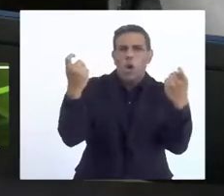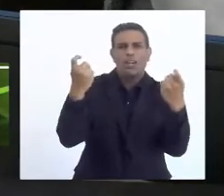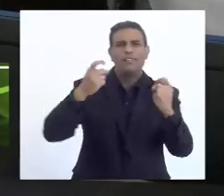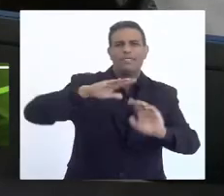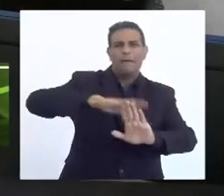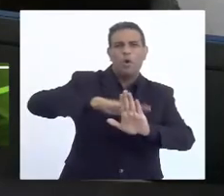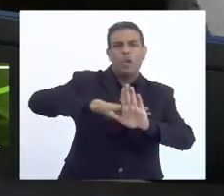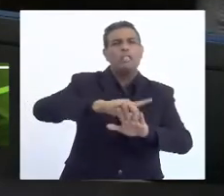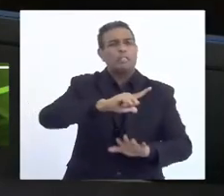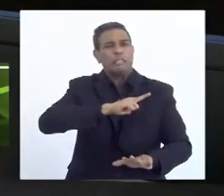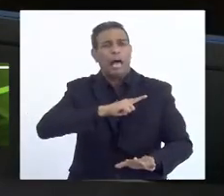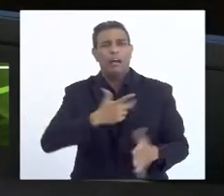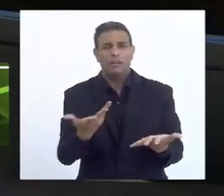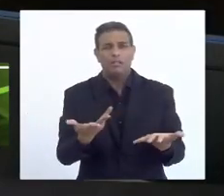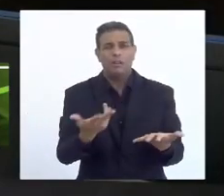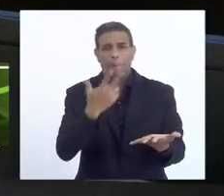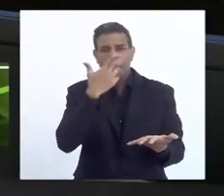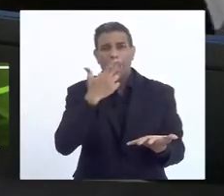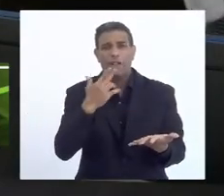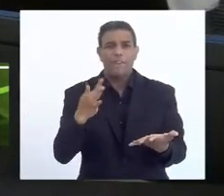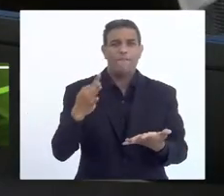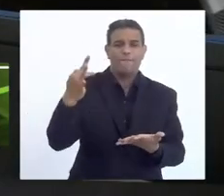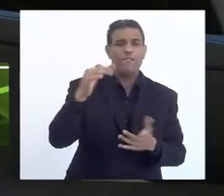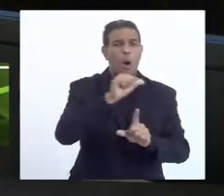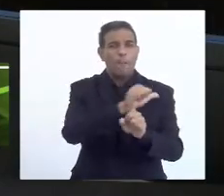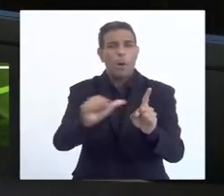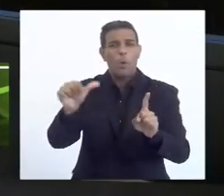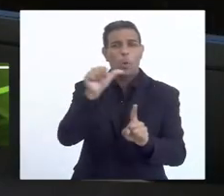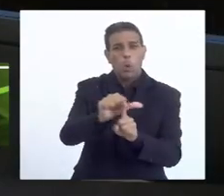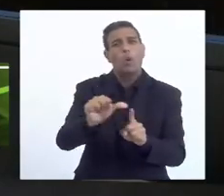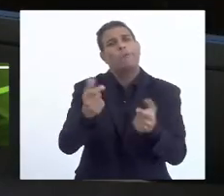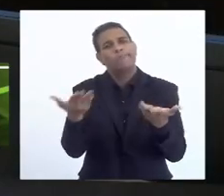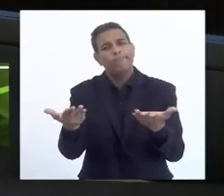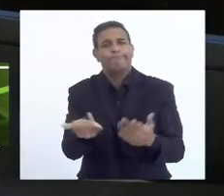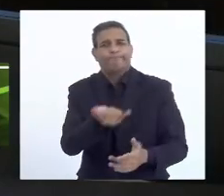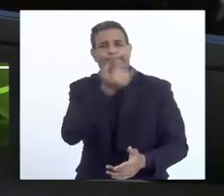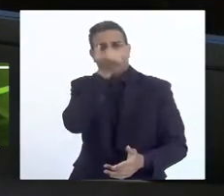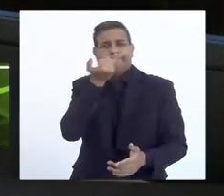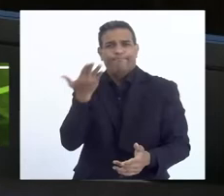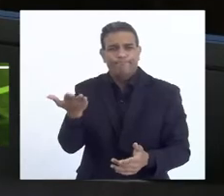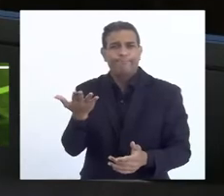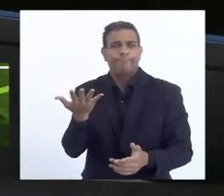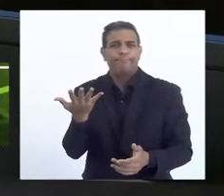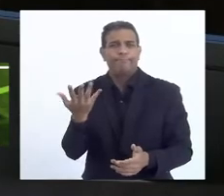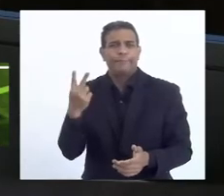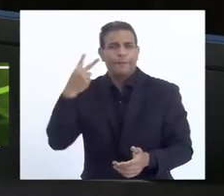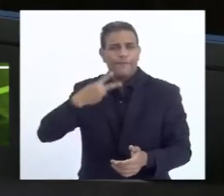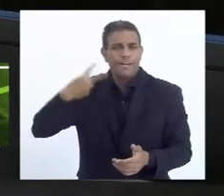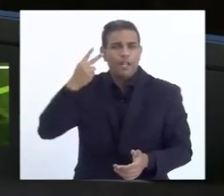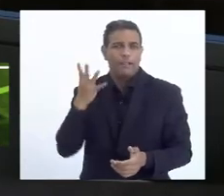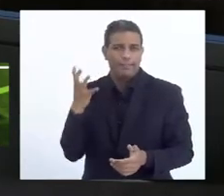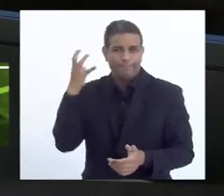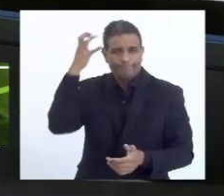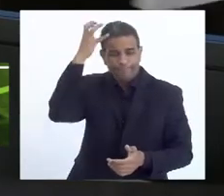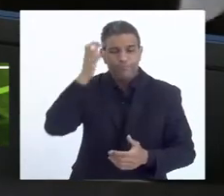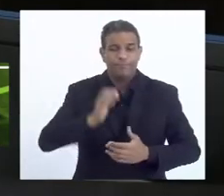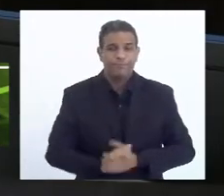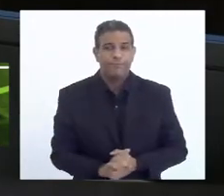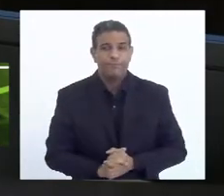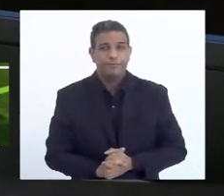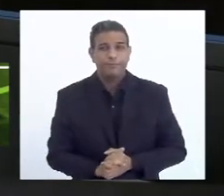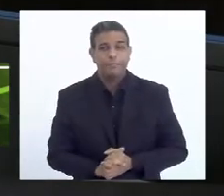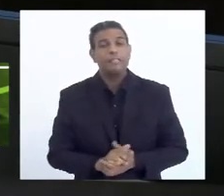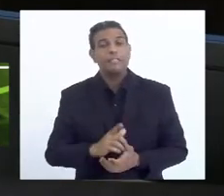gerar. Pode gerar um feminicídio político, como aconteceu com a vereadora Marielle Franco. Então,